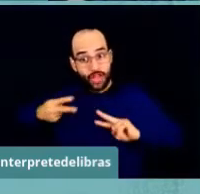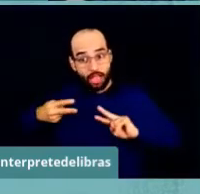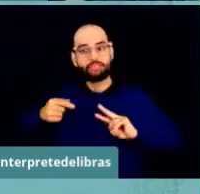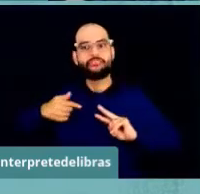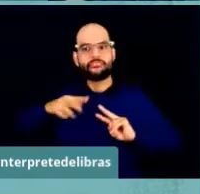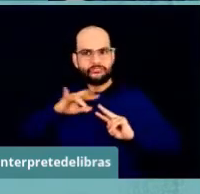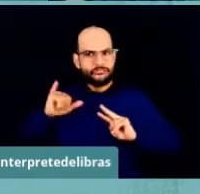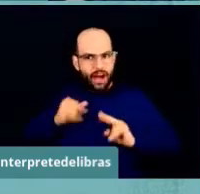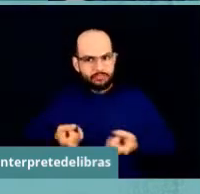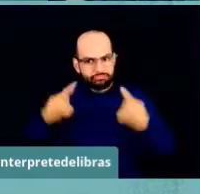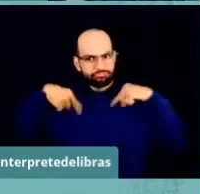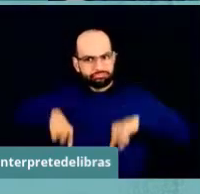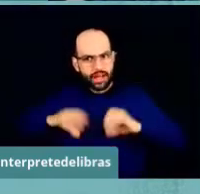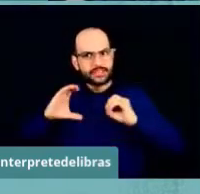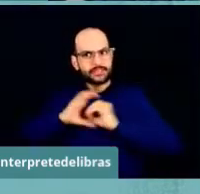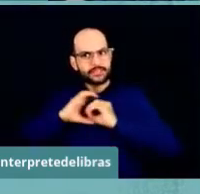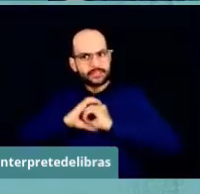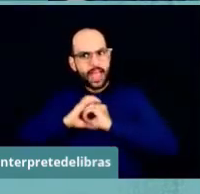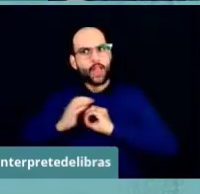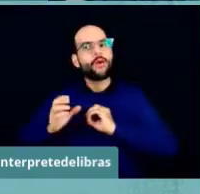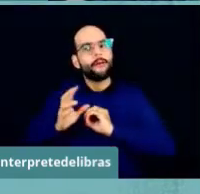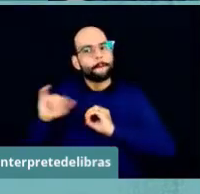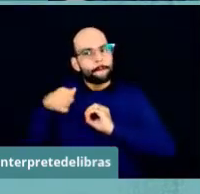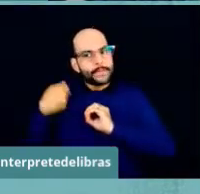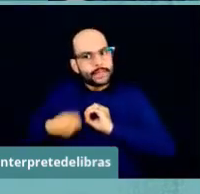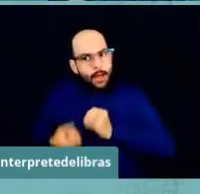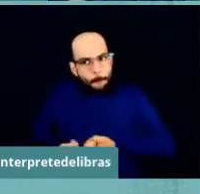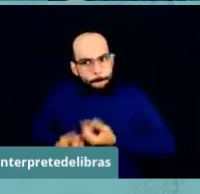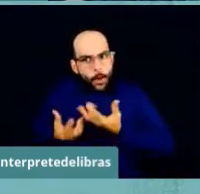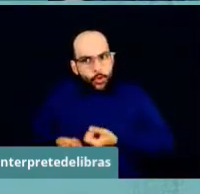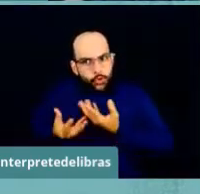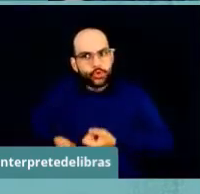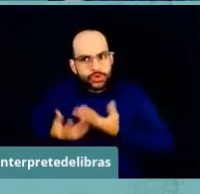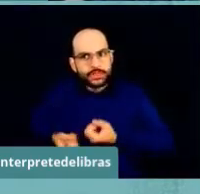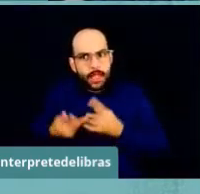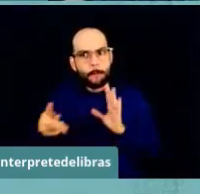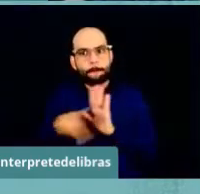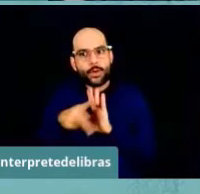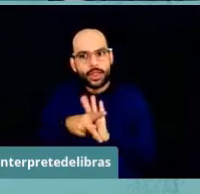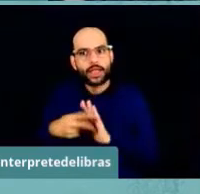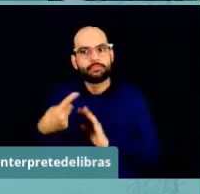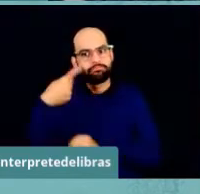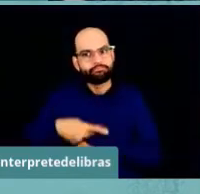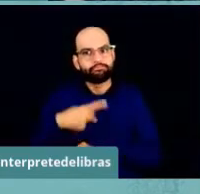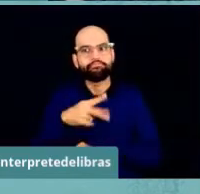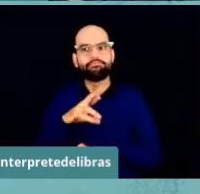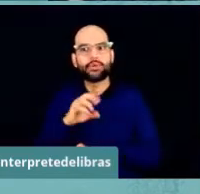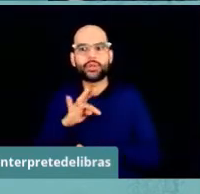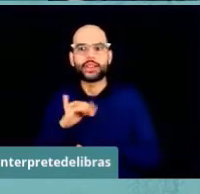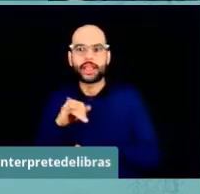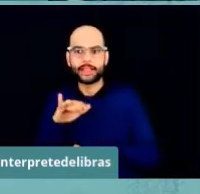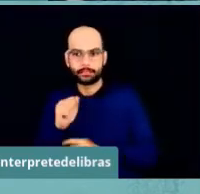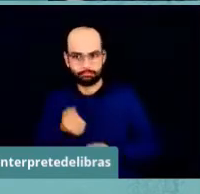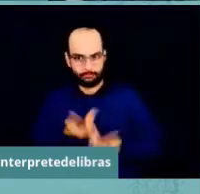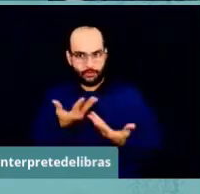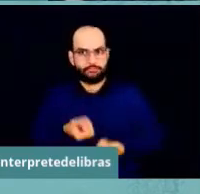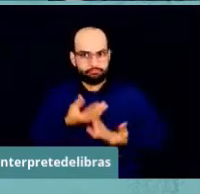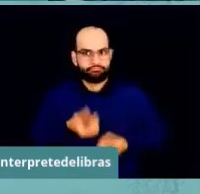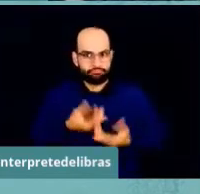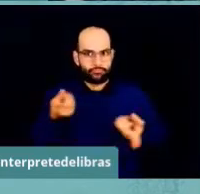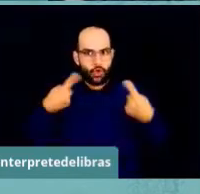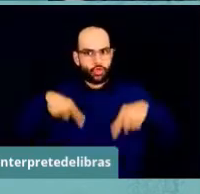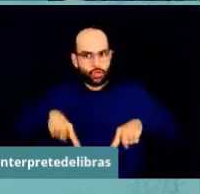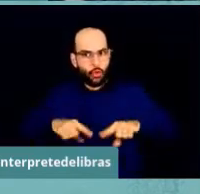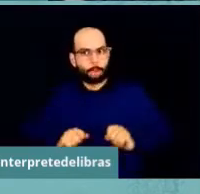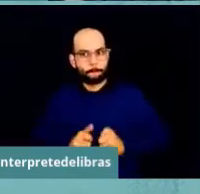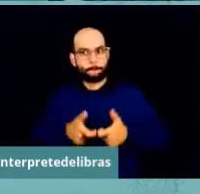induzir a nossa célula, então, a produzir essas proteínas virais. E aí isso vai gerar a resposta imune. Ela não integra